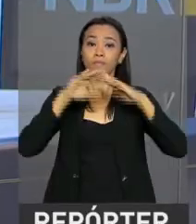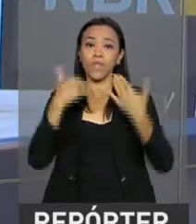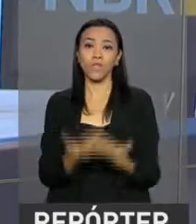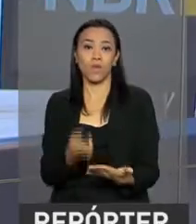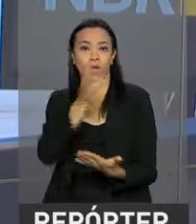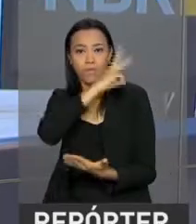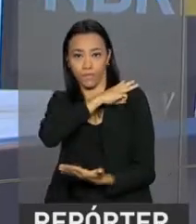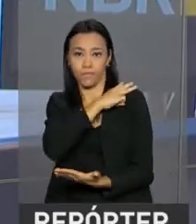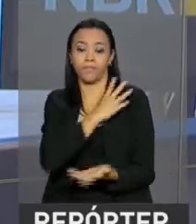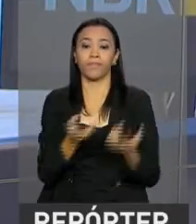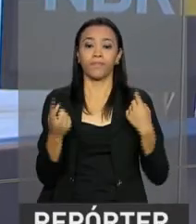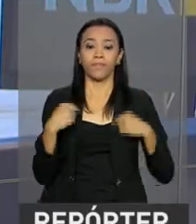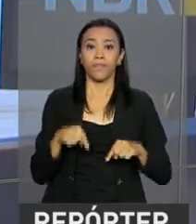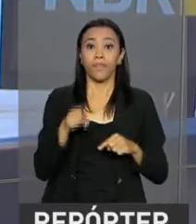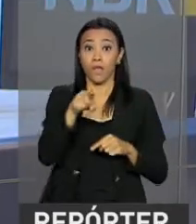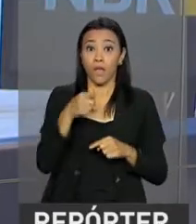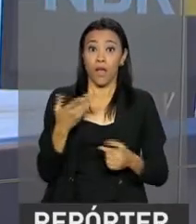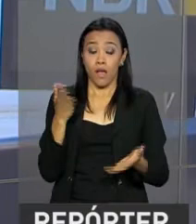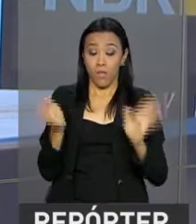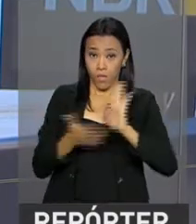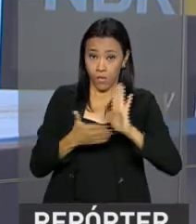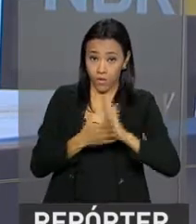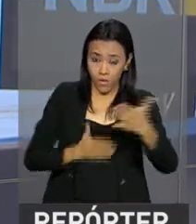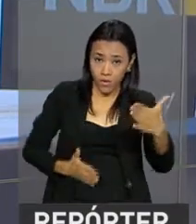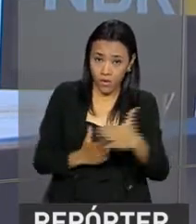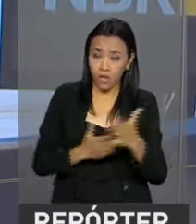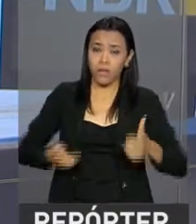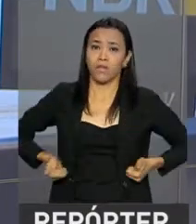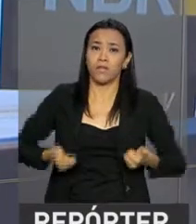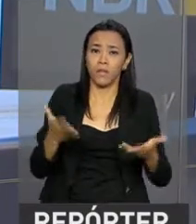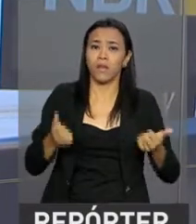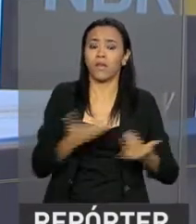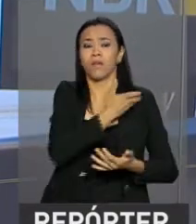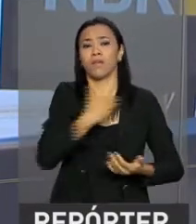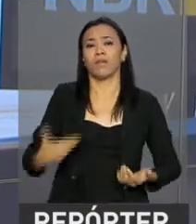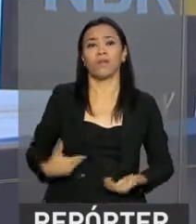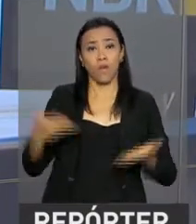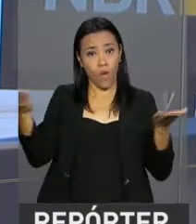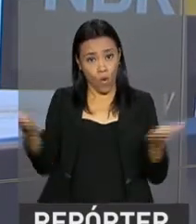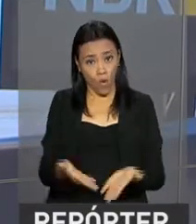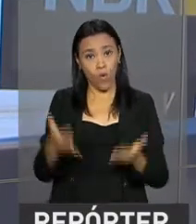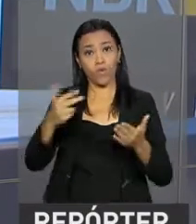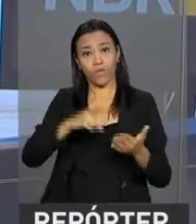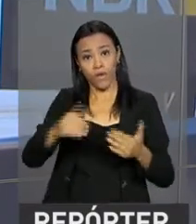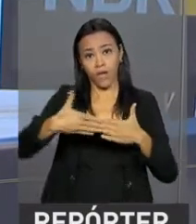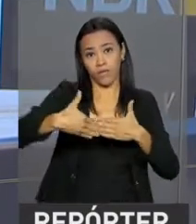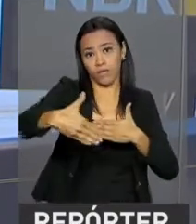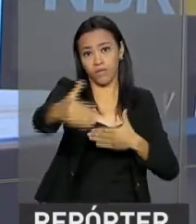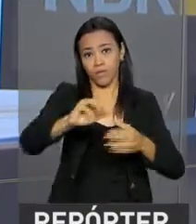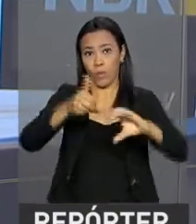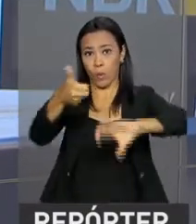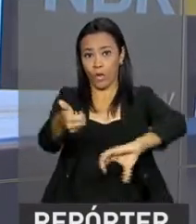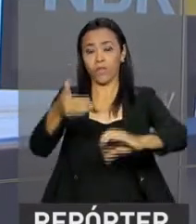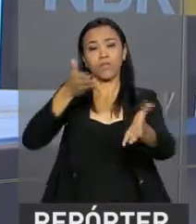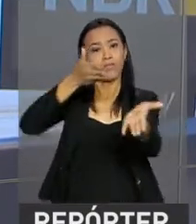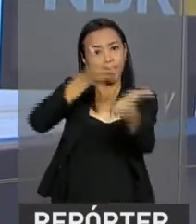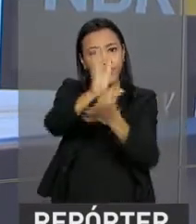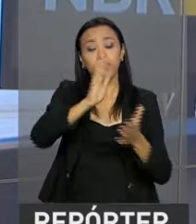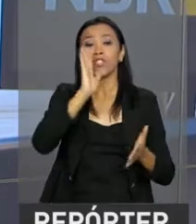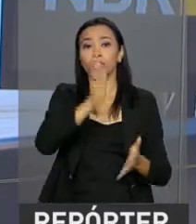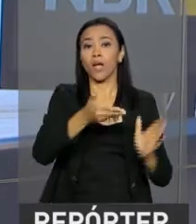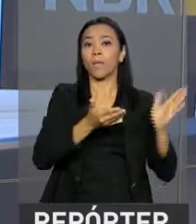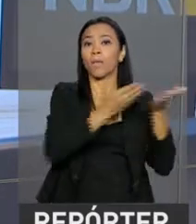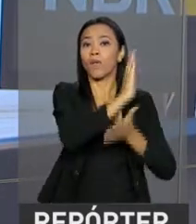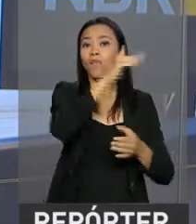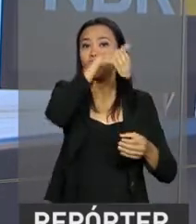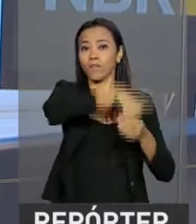limita os gastos públicos deve ser promulgada hoje pelo congresso nacional depois de ser aprovada em dois turnos na câmara